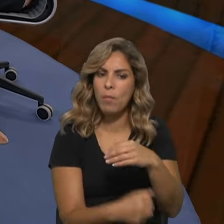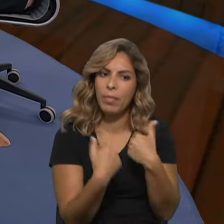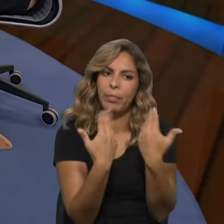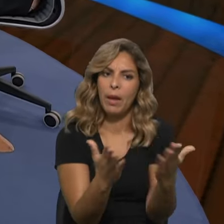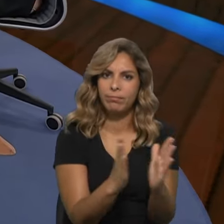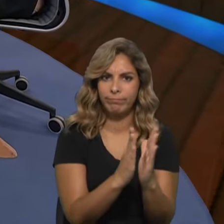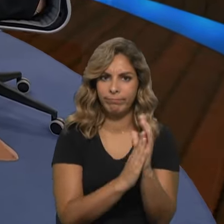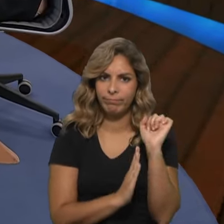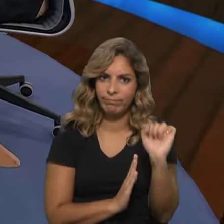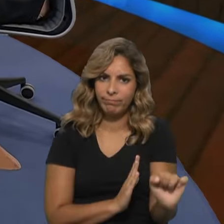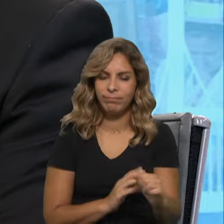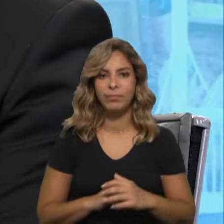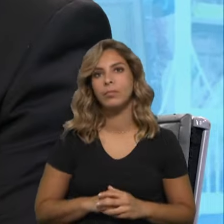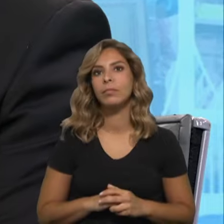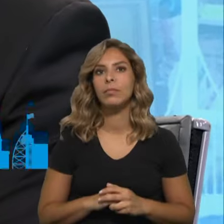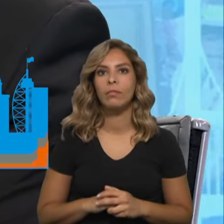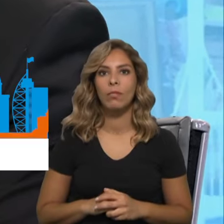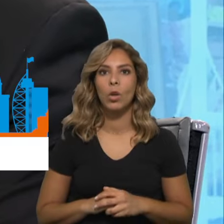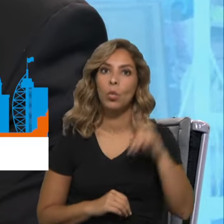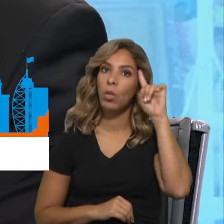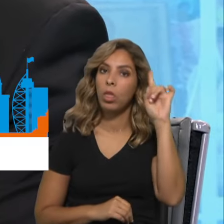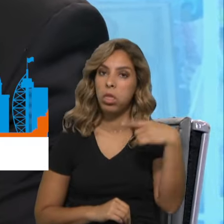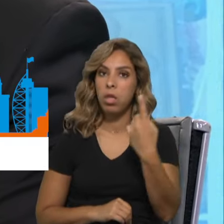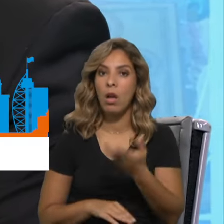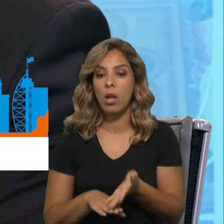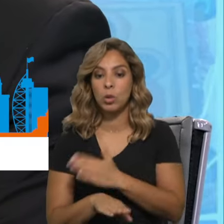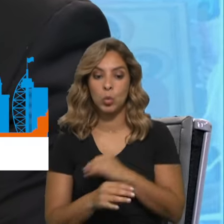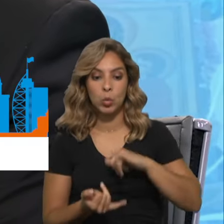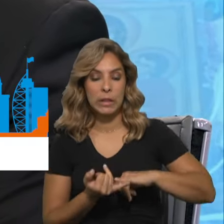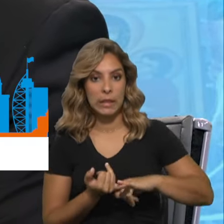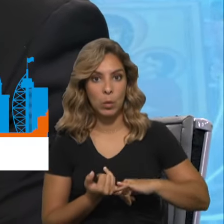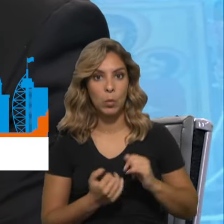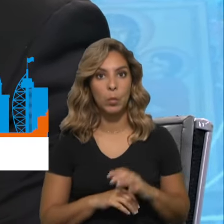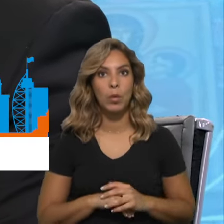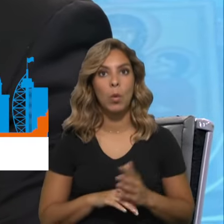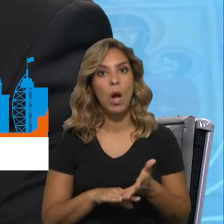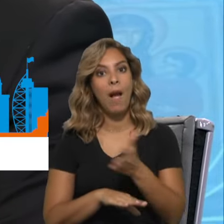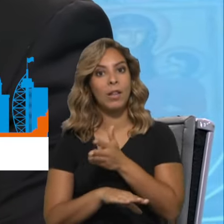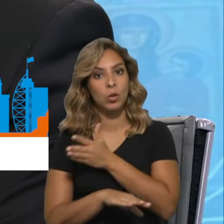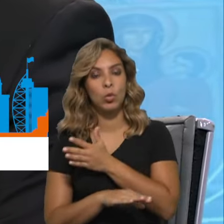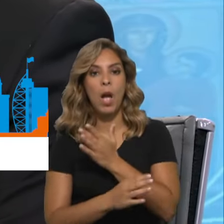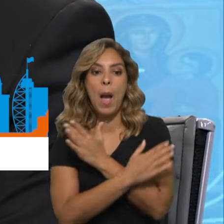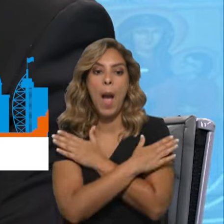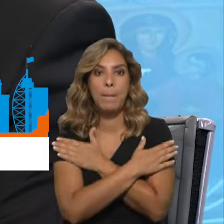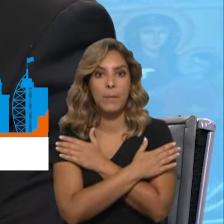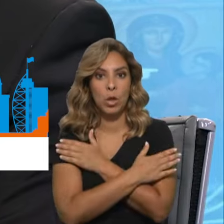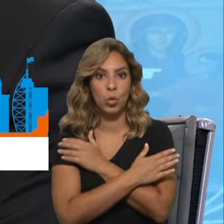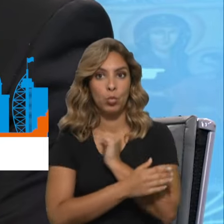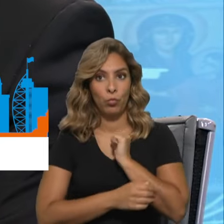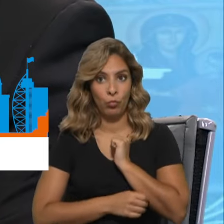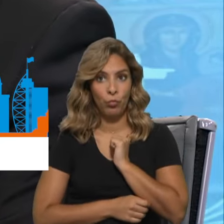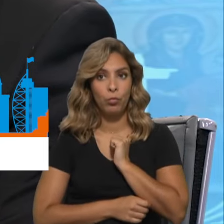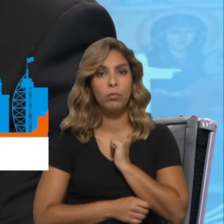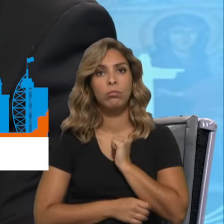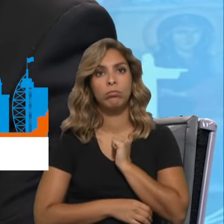Sim, eu tomei conhecimento da associação porque tinha uma série de amigos que faziam e